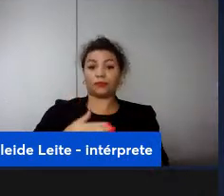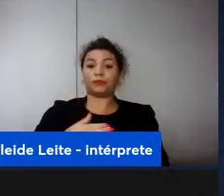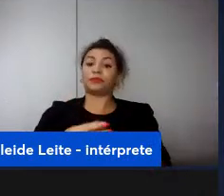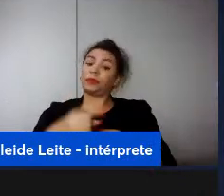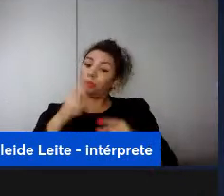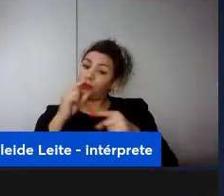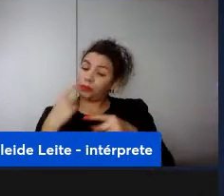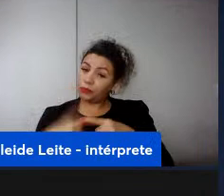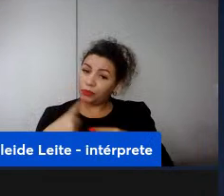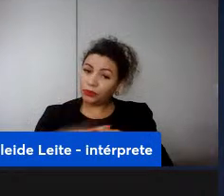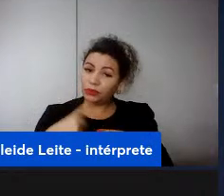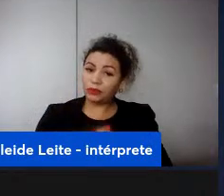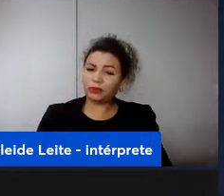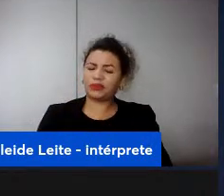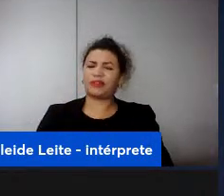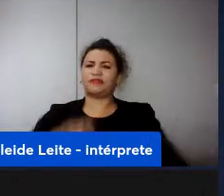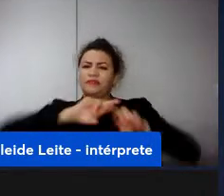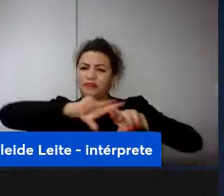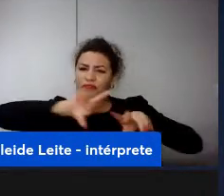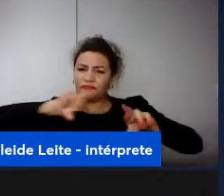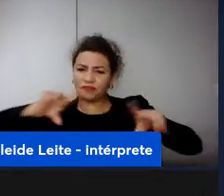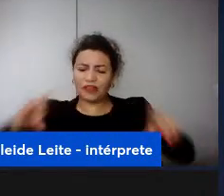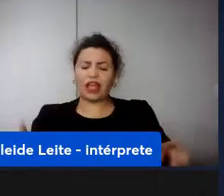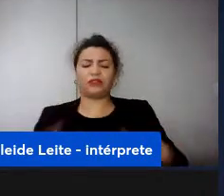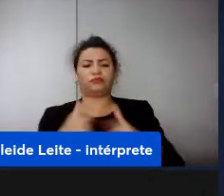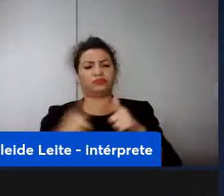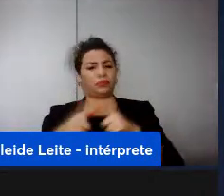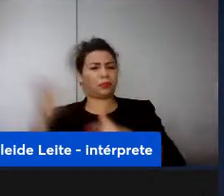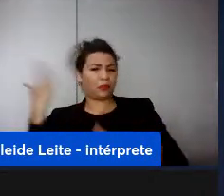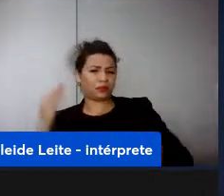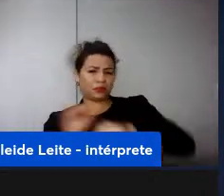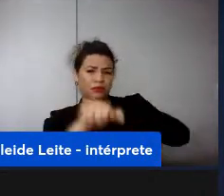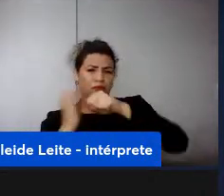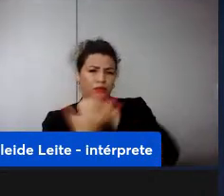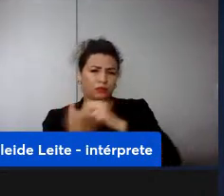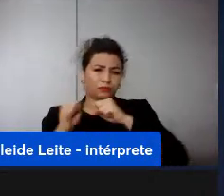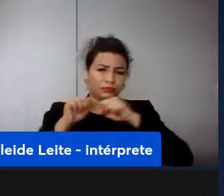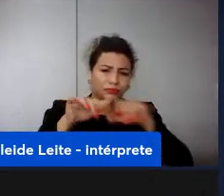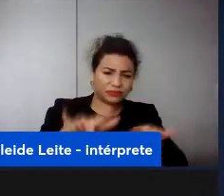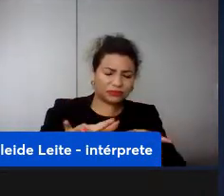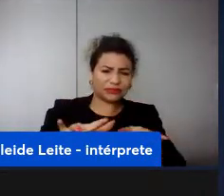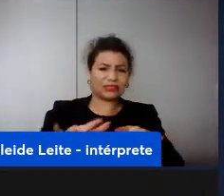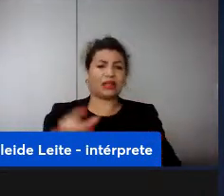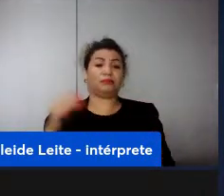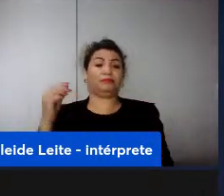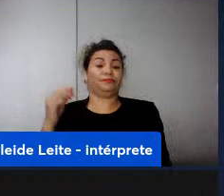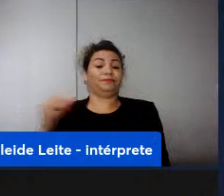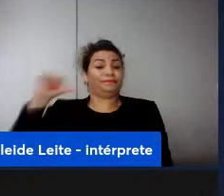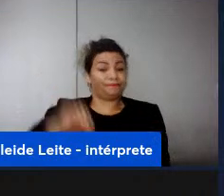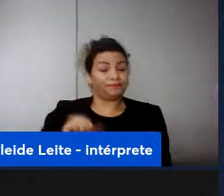das recorrentes ondas de infecção da COVID-19, sempre muito intensa no Brasil,